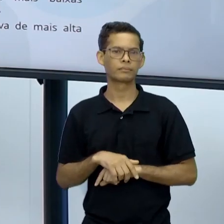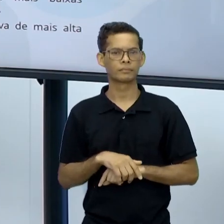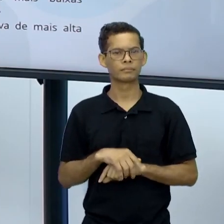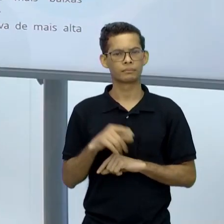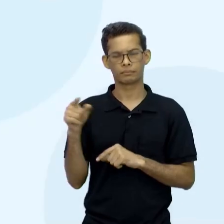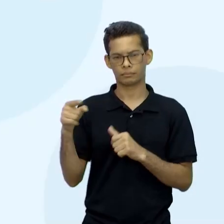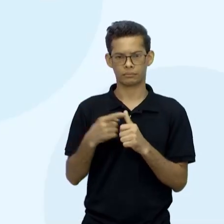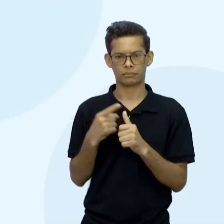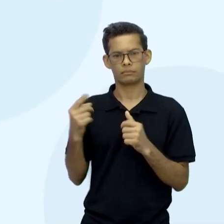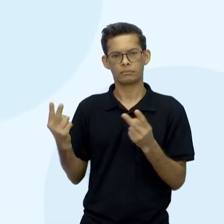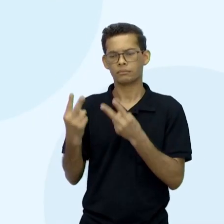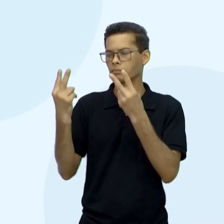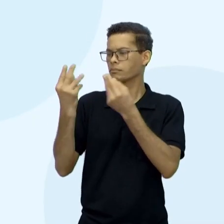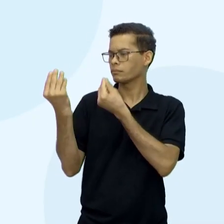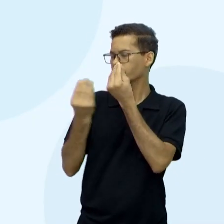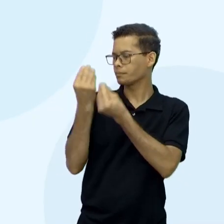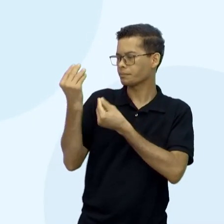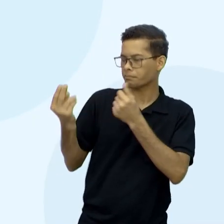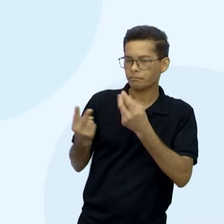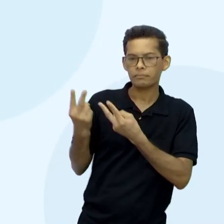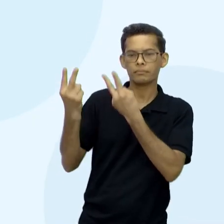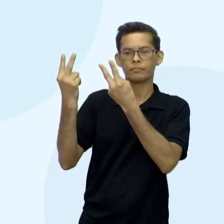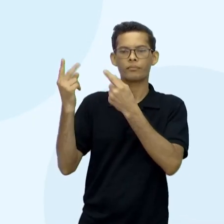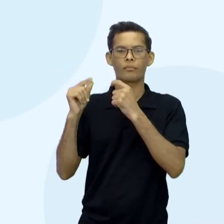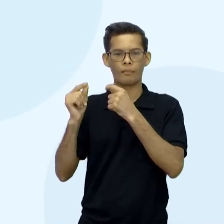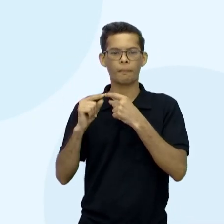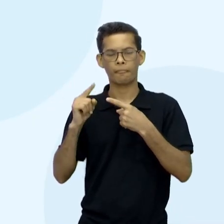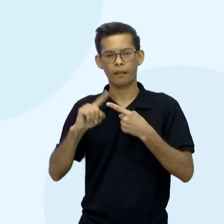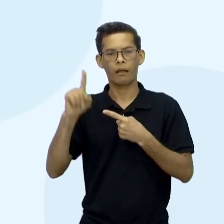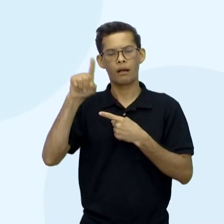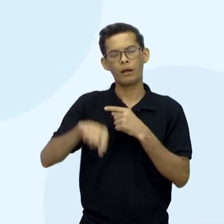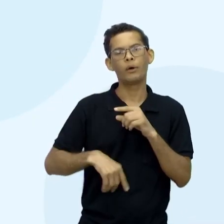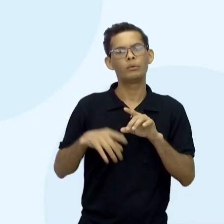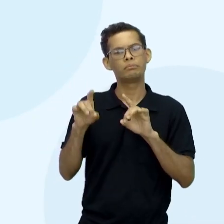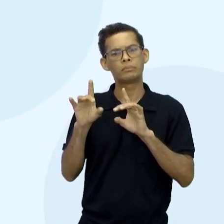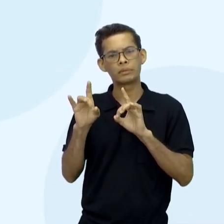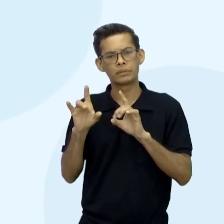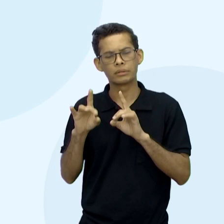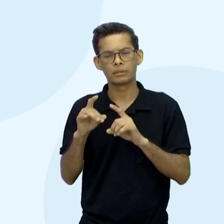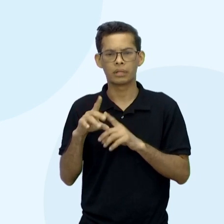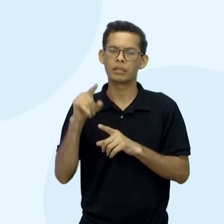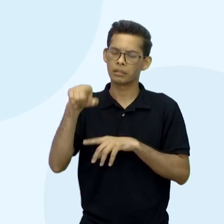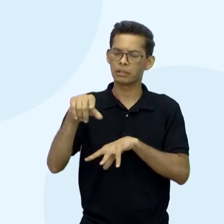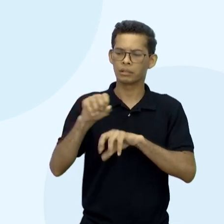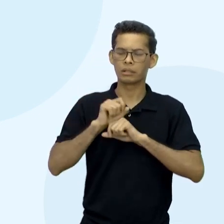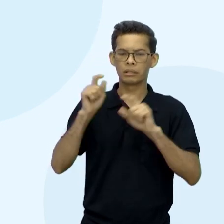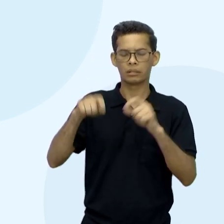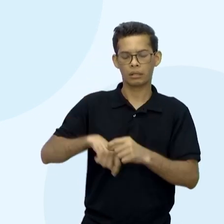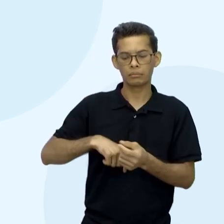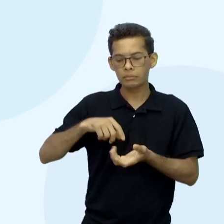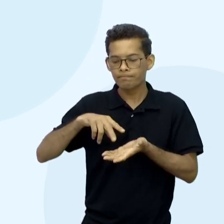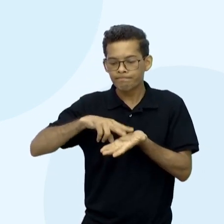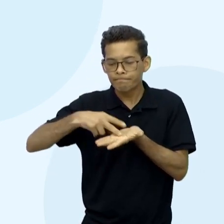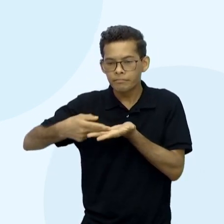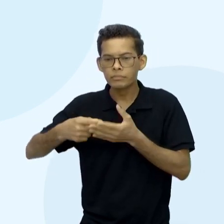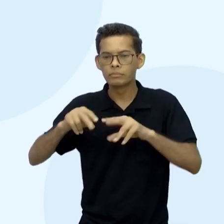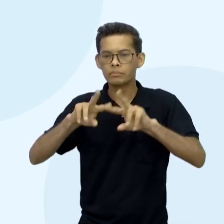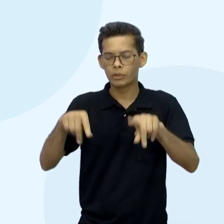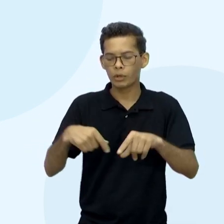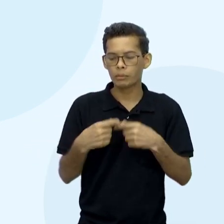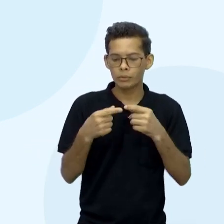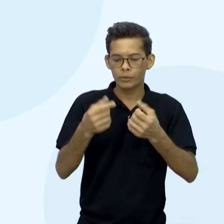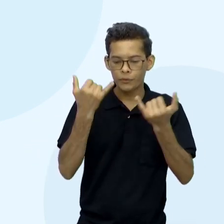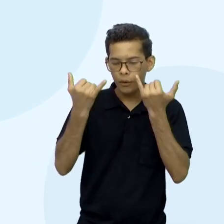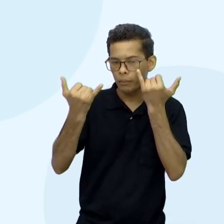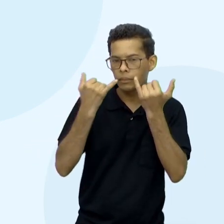Vantagens e limitações do GPR, né? Quais são as vantagens, né? É uma técnica de aquisição de processamento de interpretação dos dados. GPR são semelhantes à